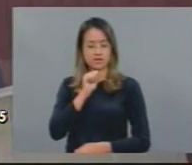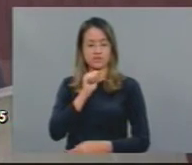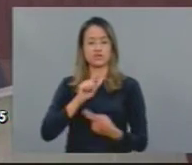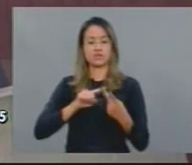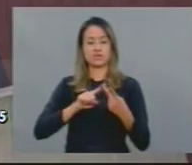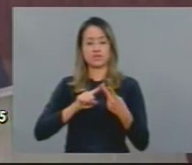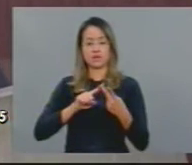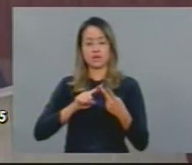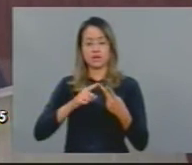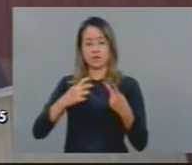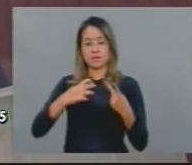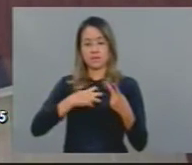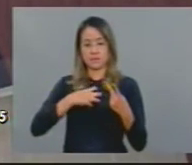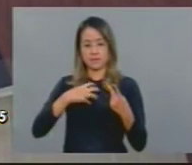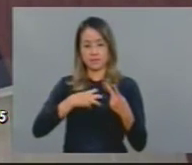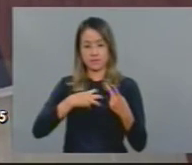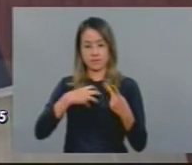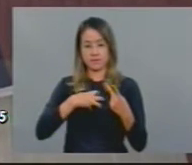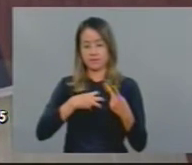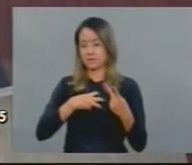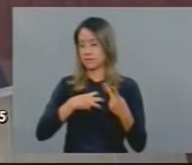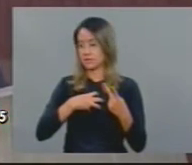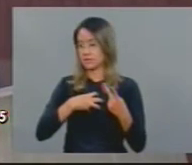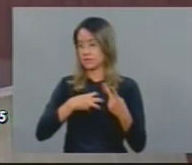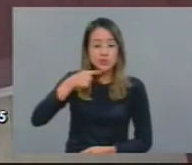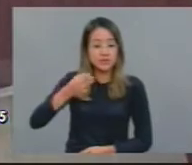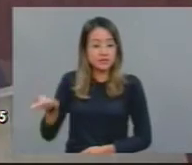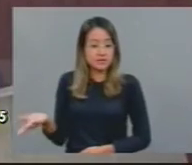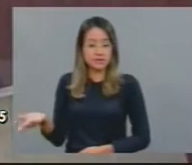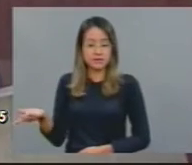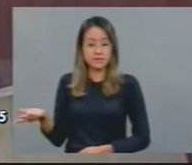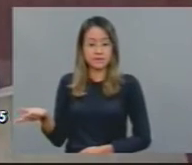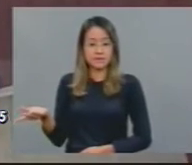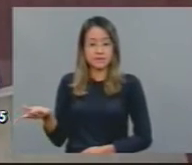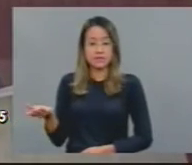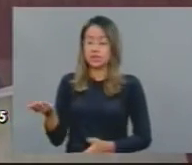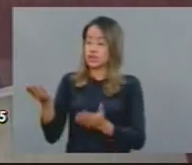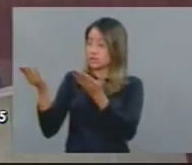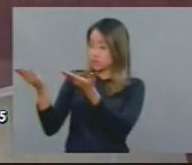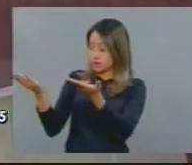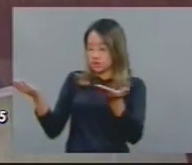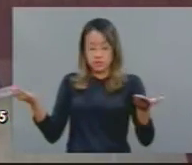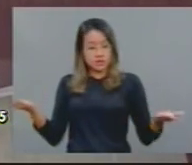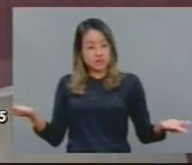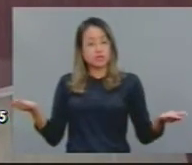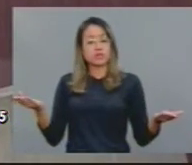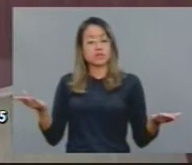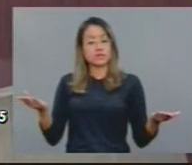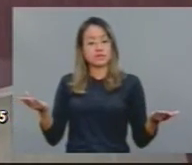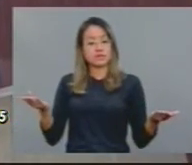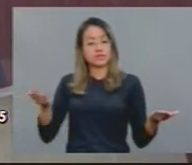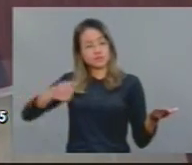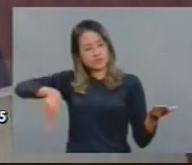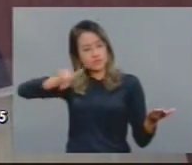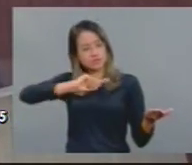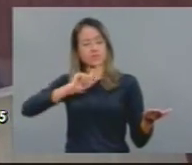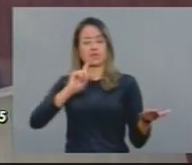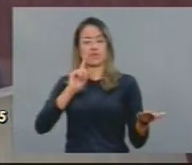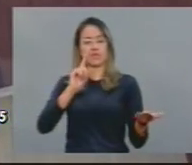Rebouças, o defensor Túlio, os representantes do Fórum DCA, do SEDECA, a doutora Antônia Lima,